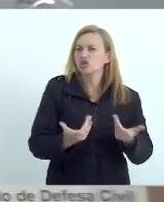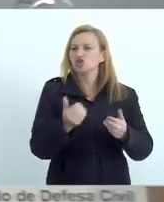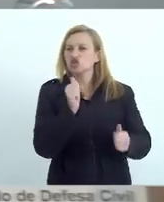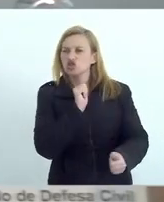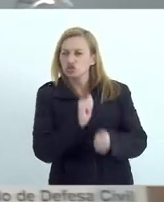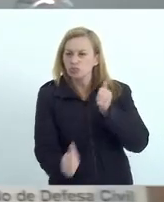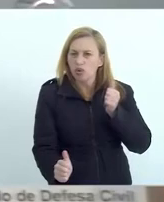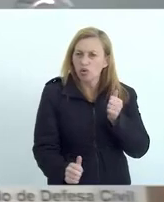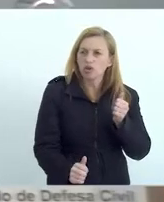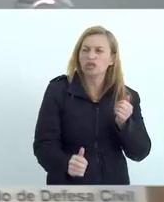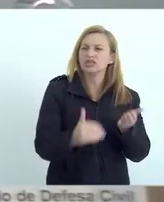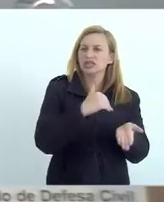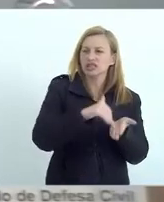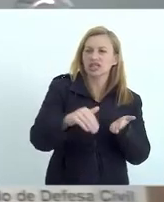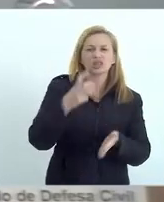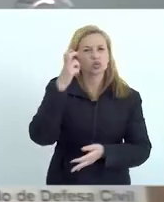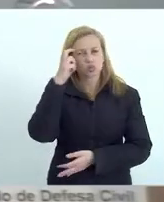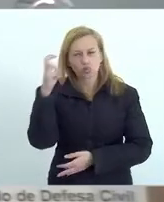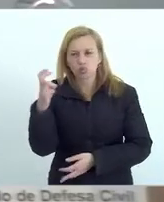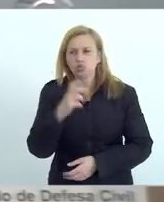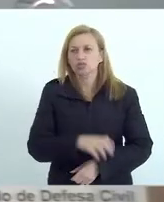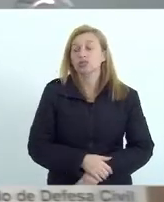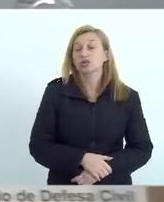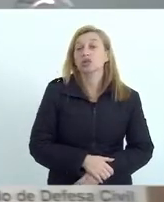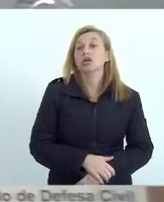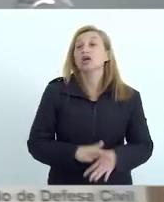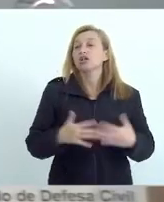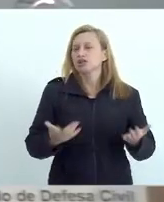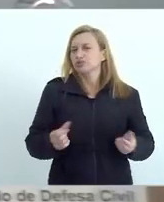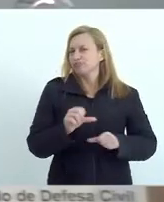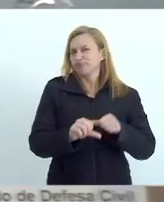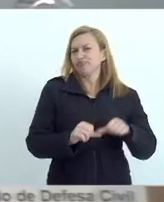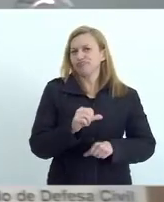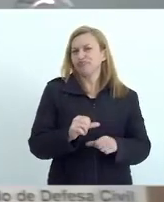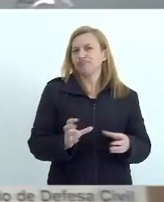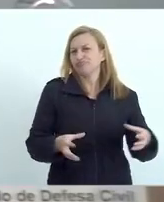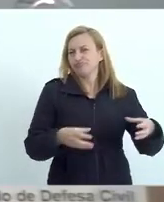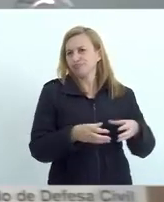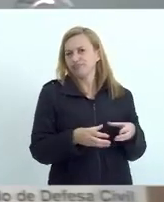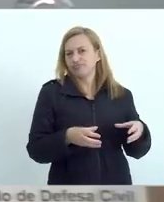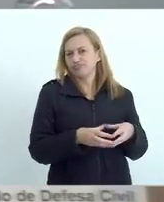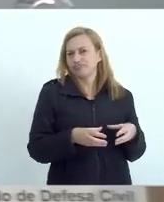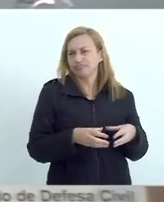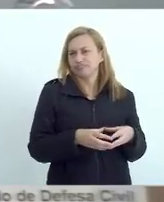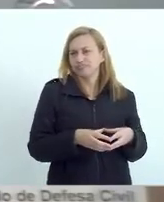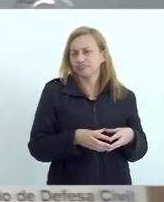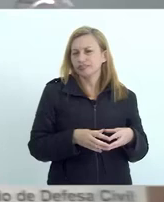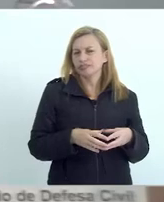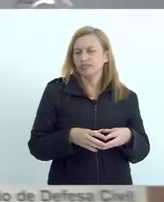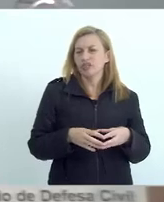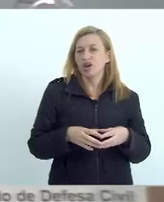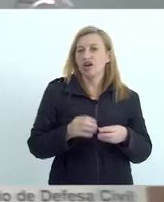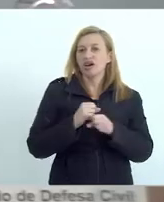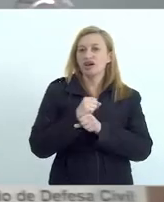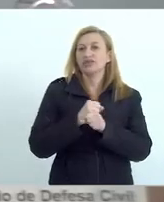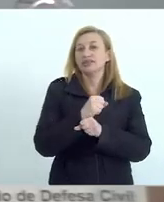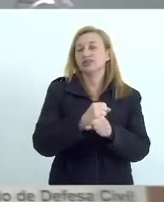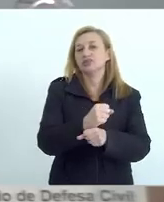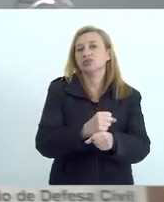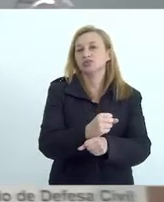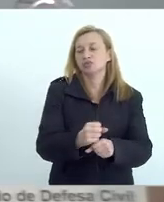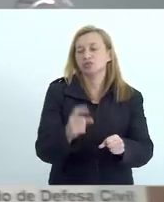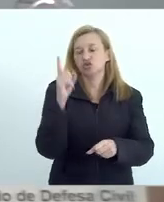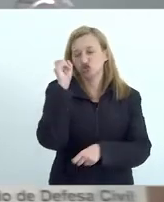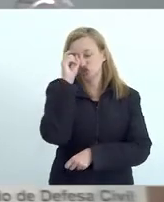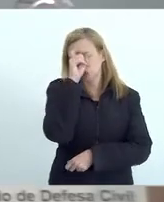de Esporte na Secretaria de Cultura então a gente não muda uma corporação que venha anos há